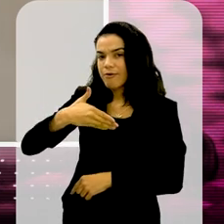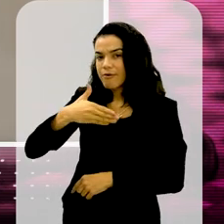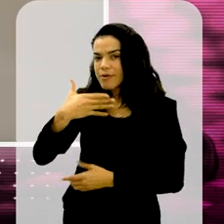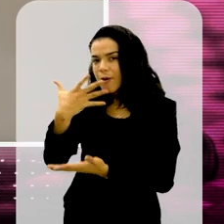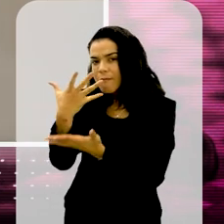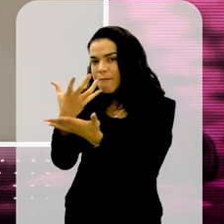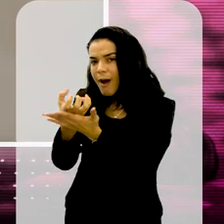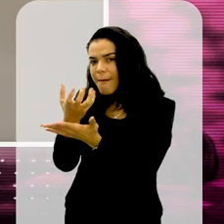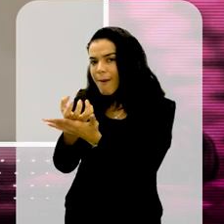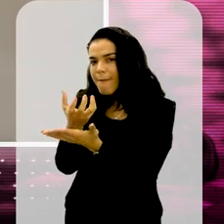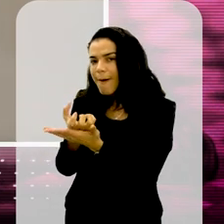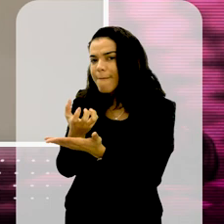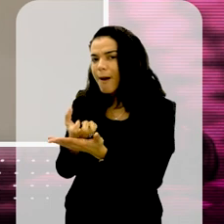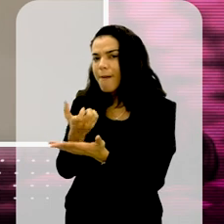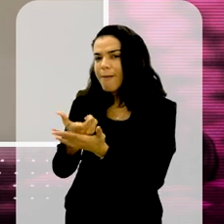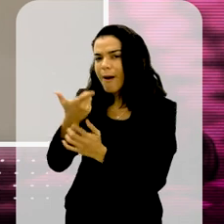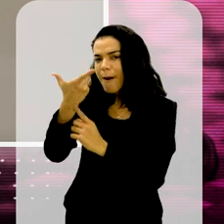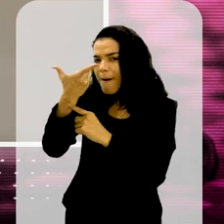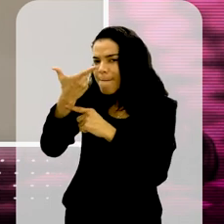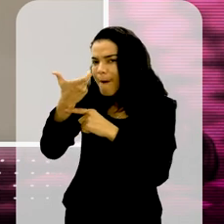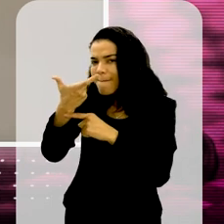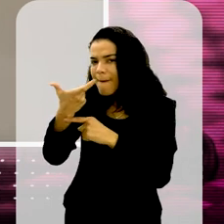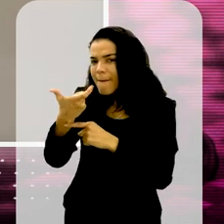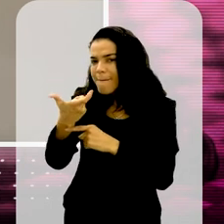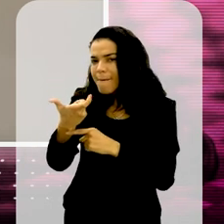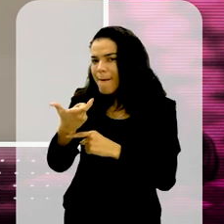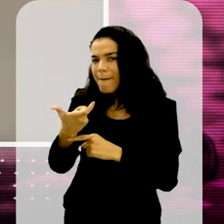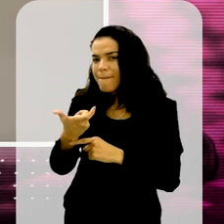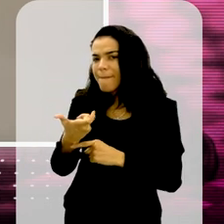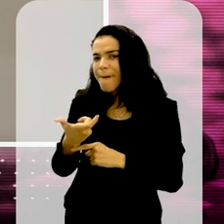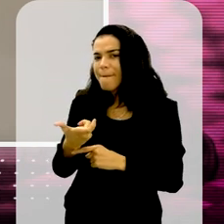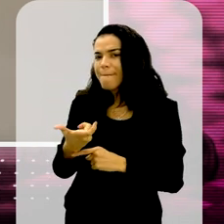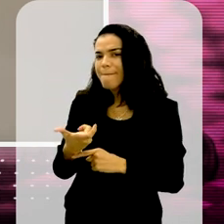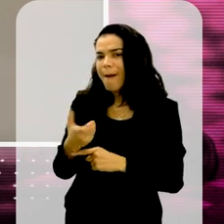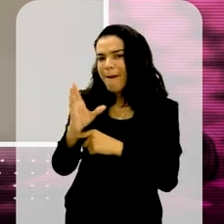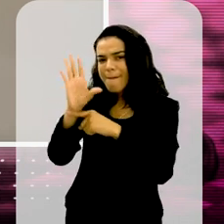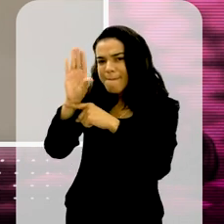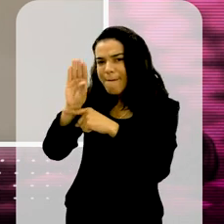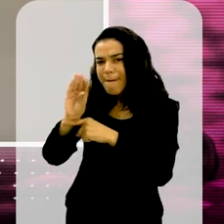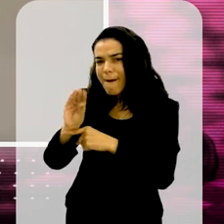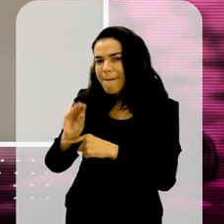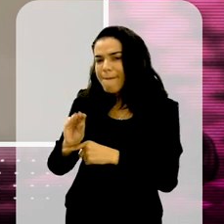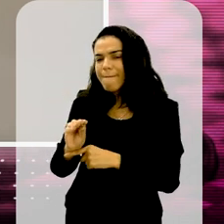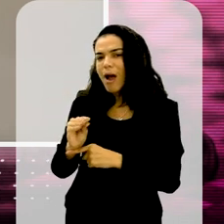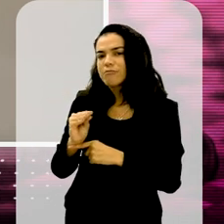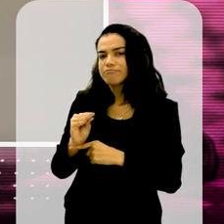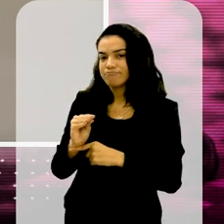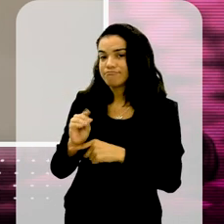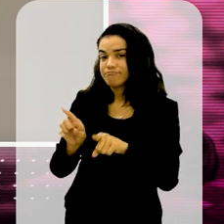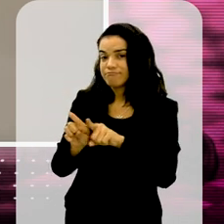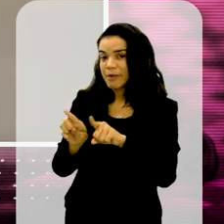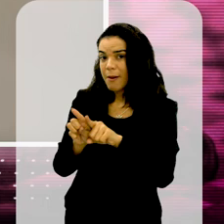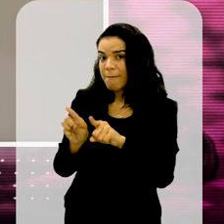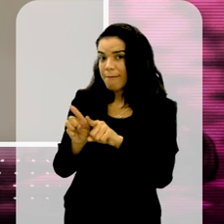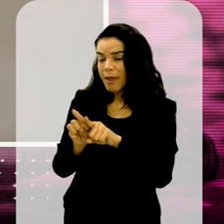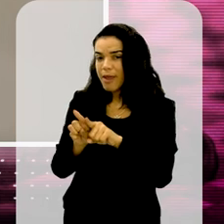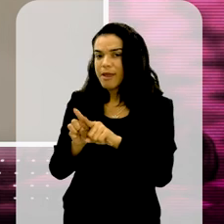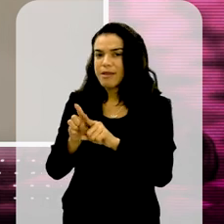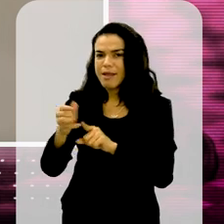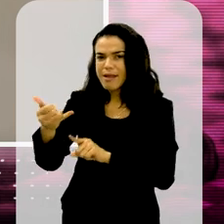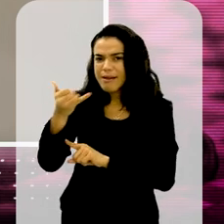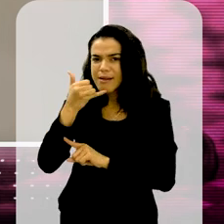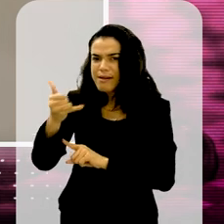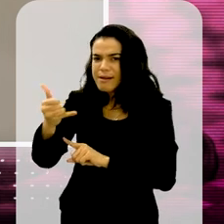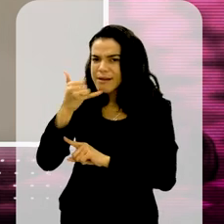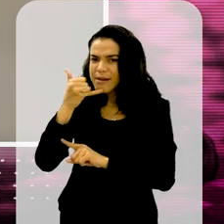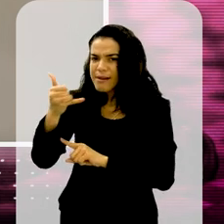armazenar essas provas, tirar prints de mensagens, de uma série de telefonemas